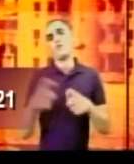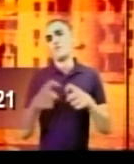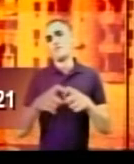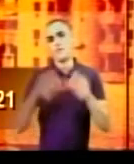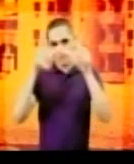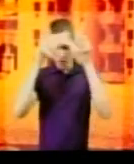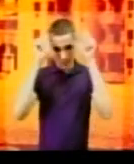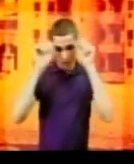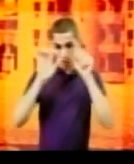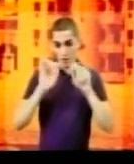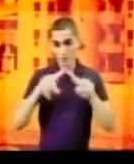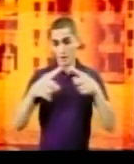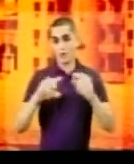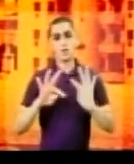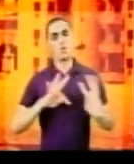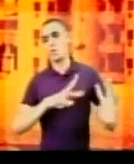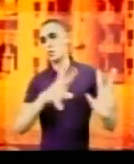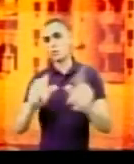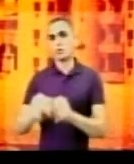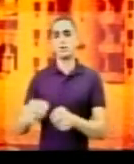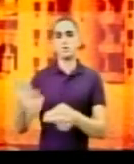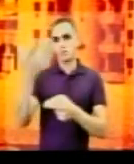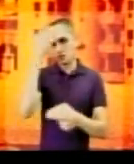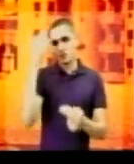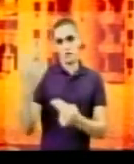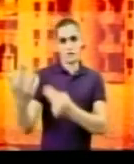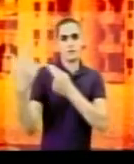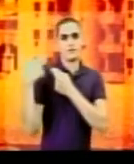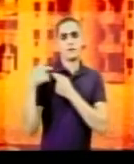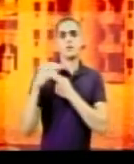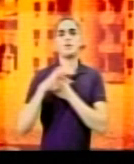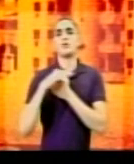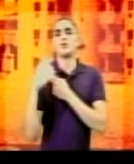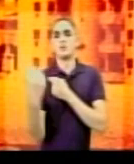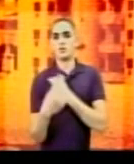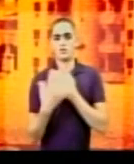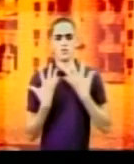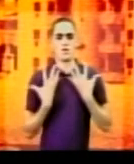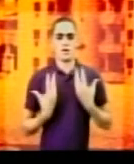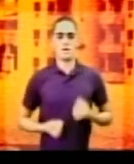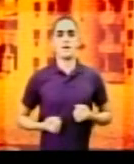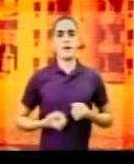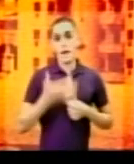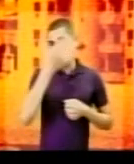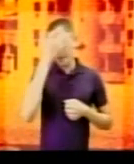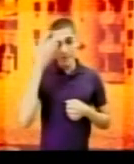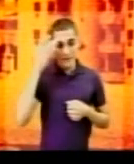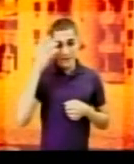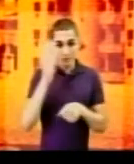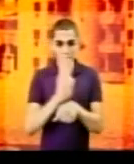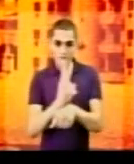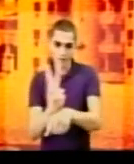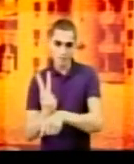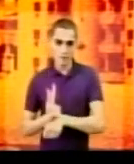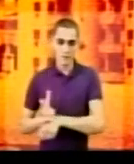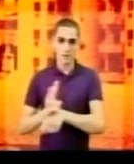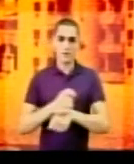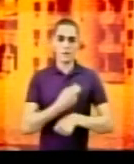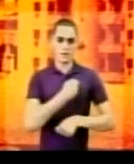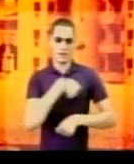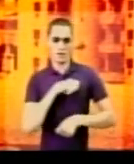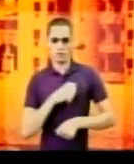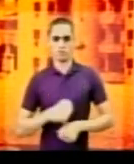Covid que está cansado. O pessoal da vigilância os fiscais de